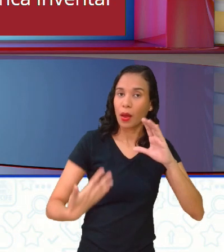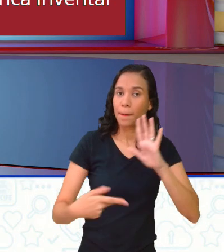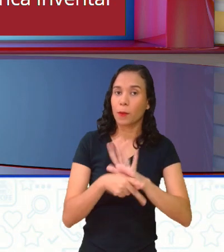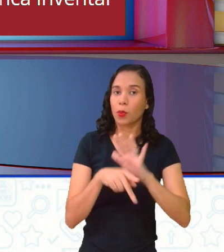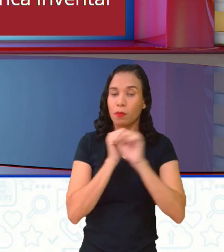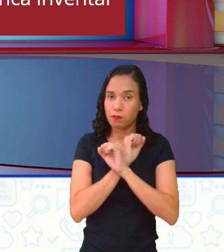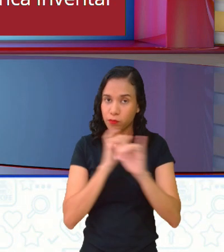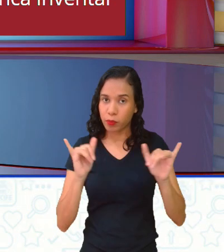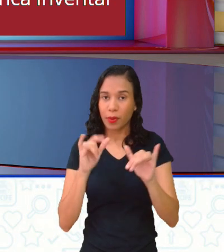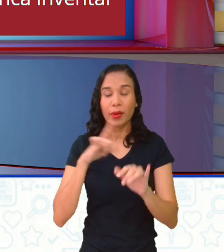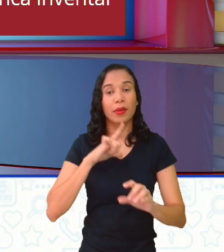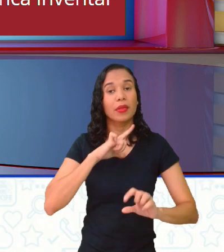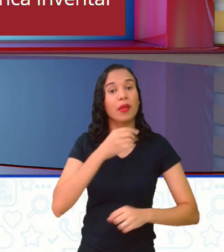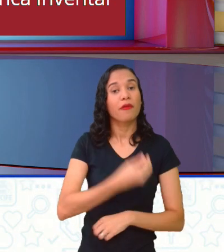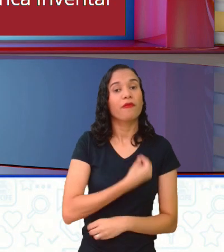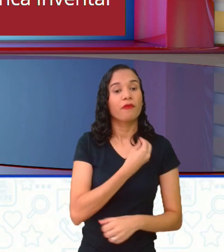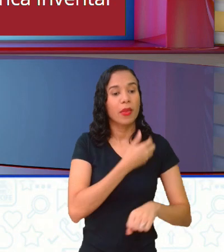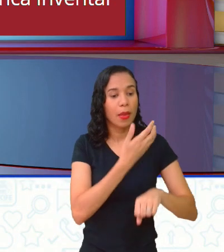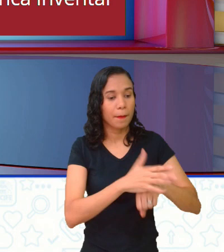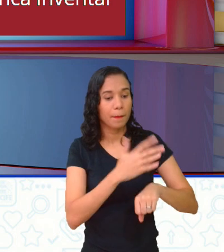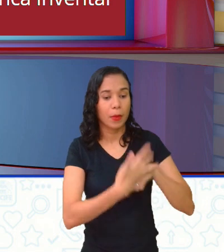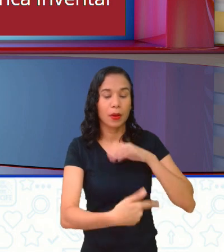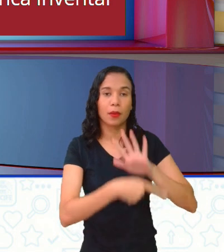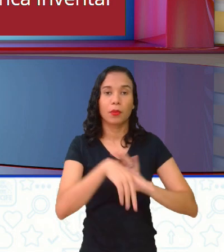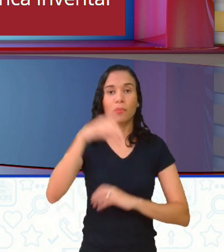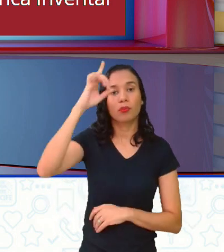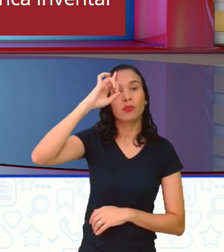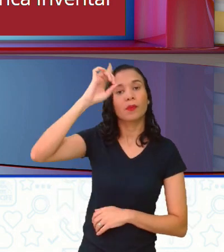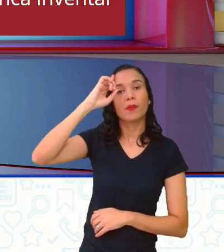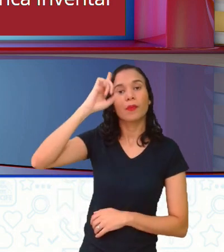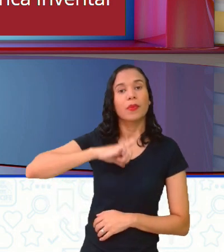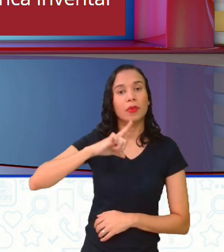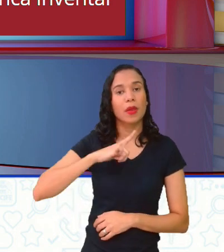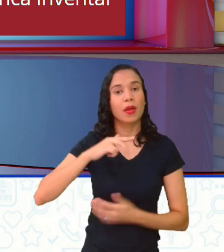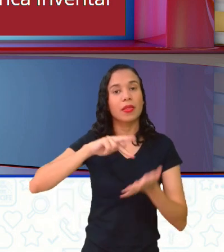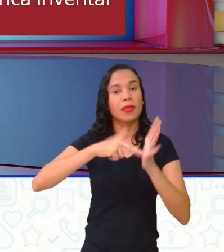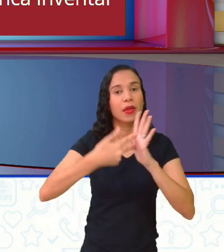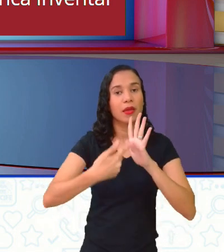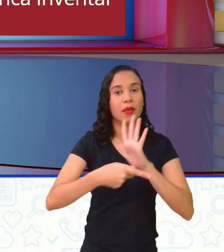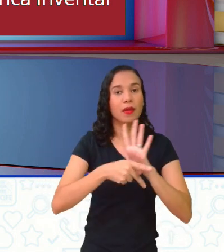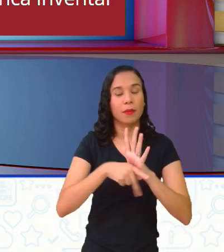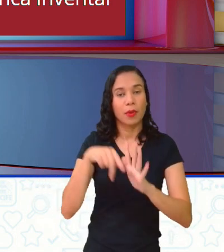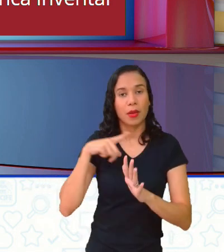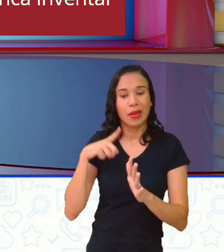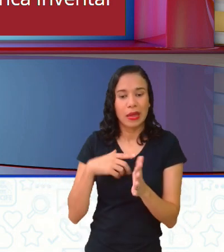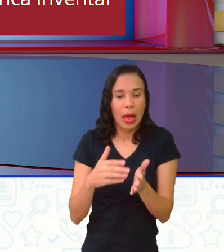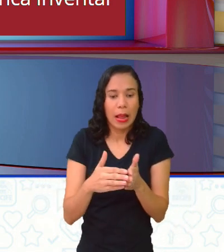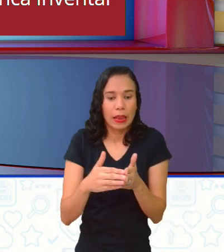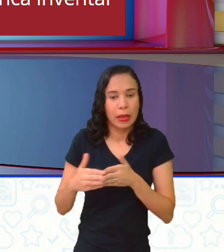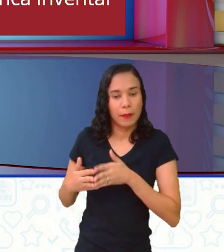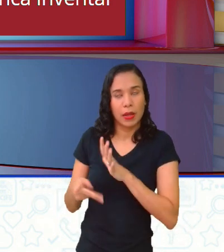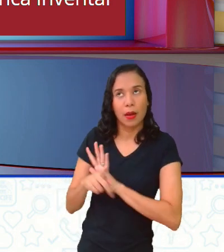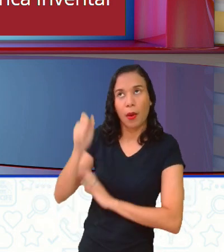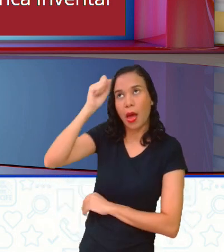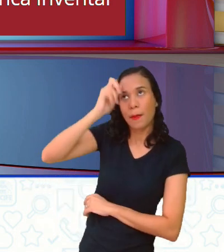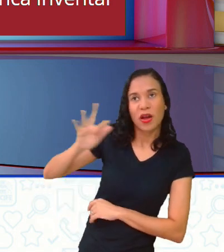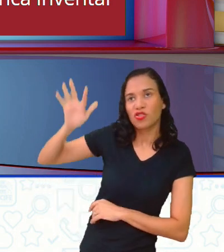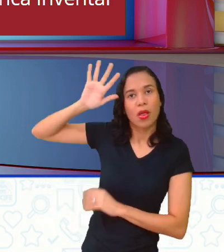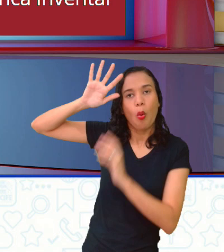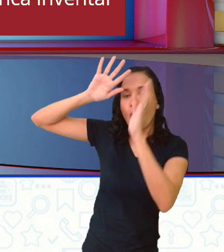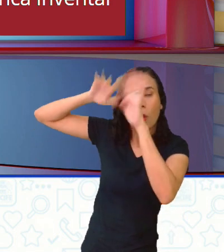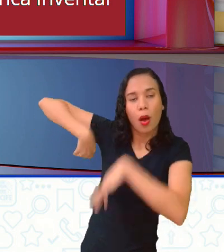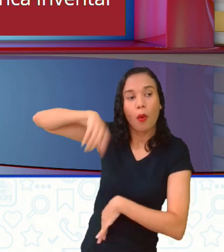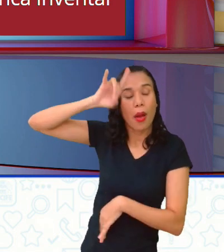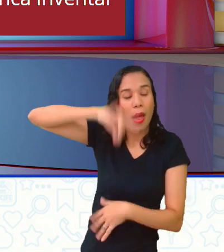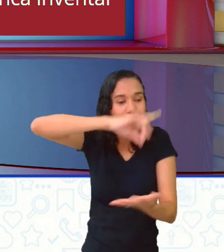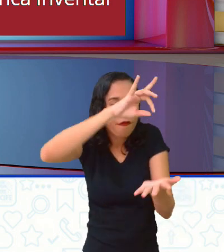informativo, se detém à realidade dos fatos. Isso significa que ela se abstém da criação imaginativa. A